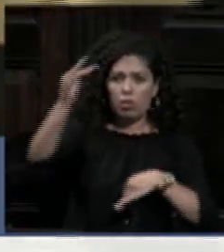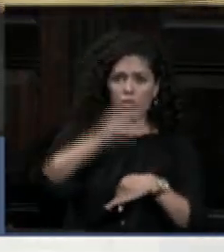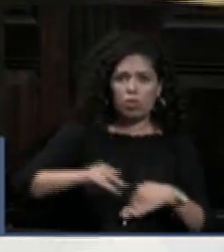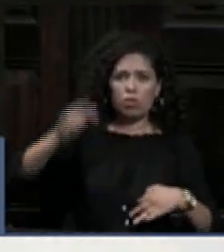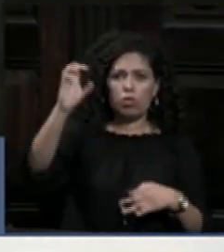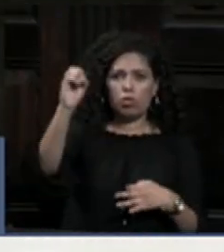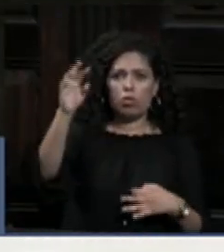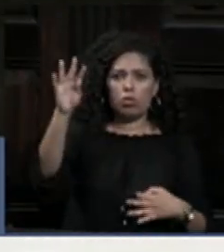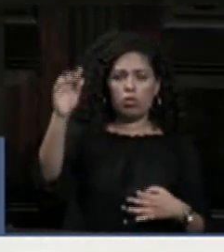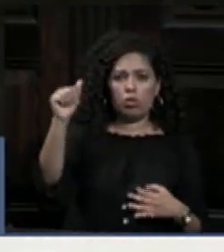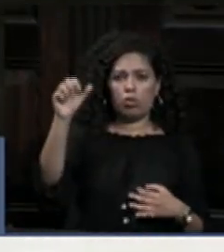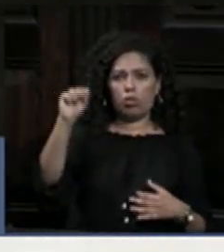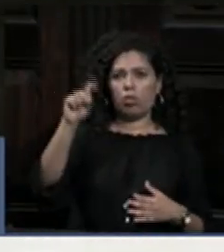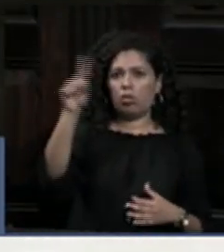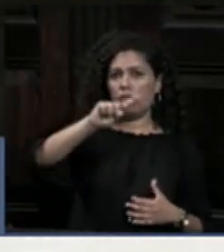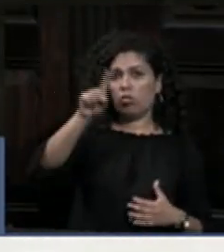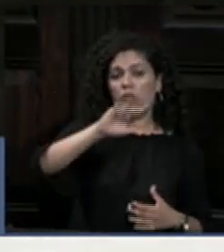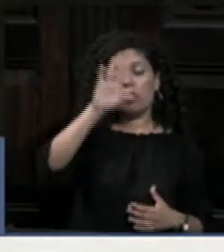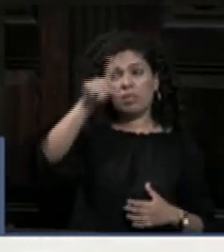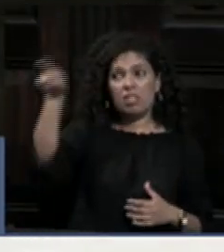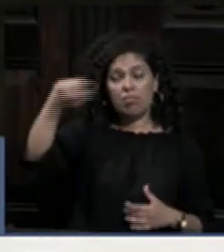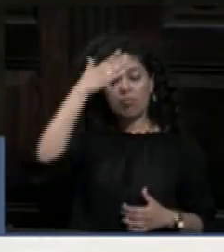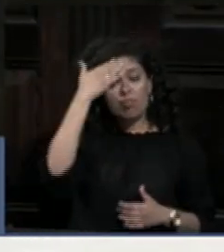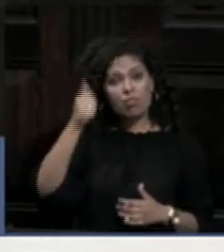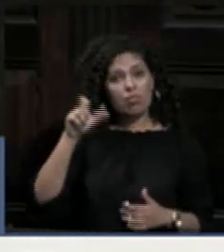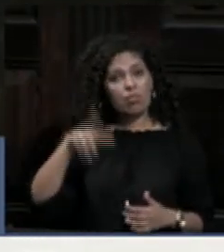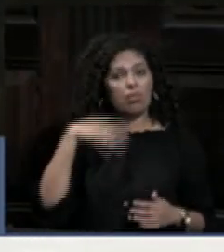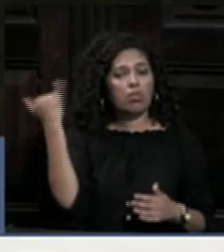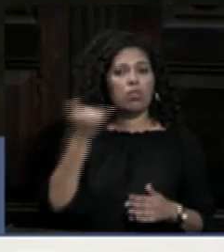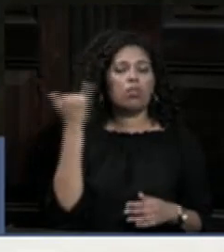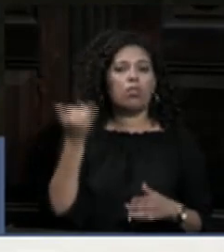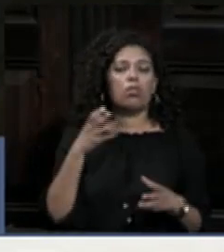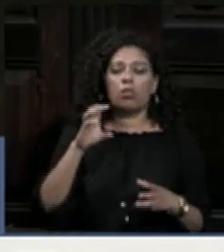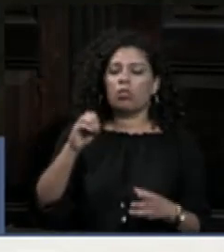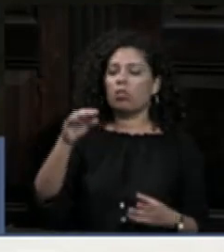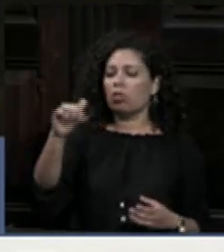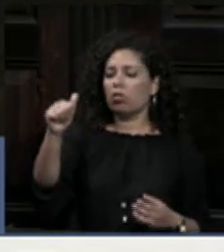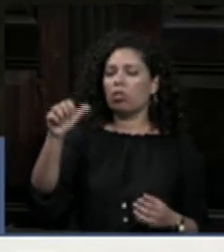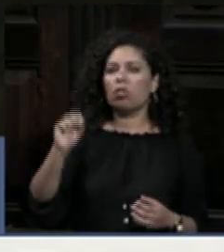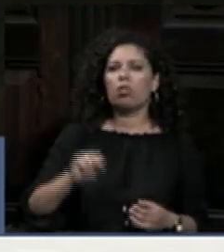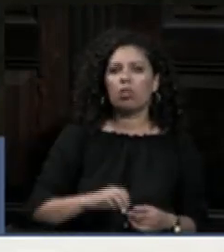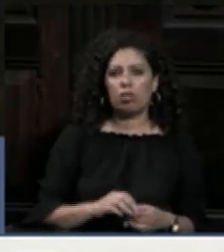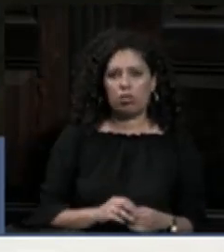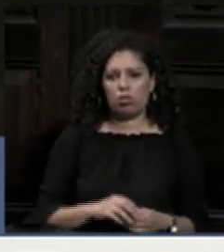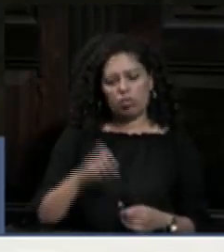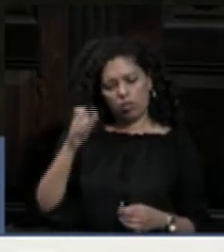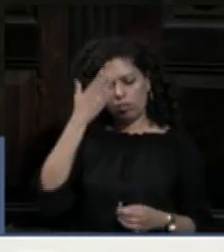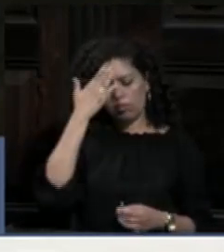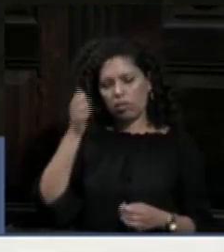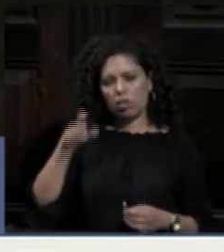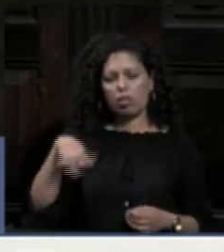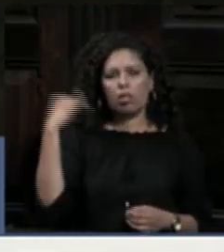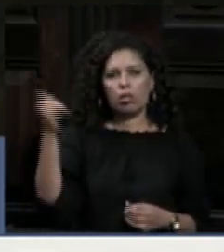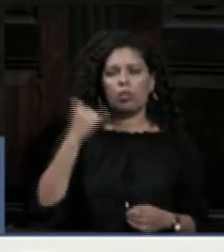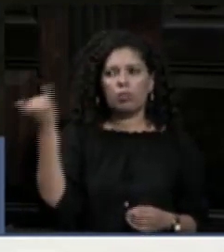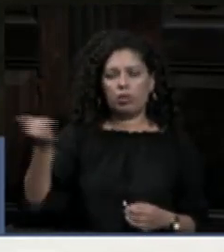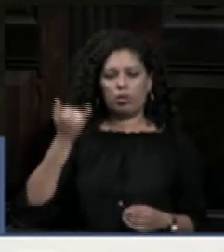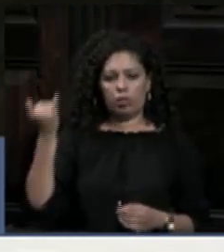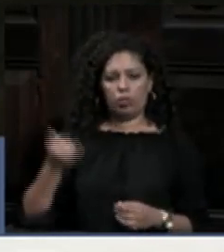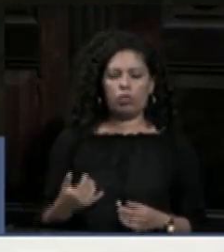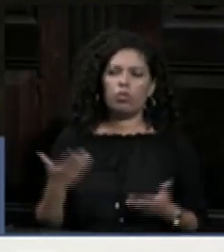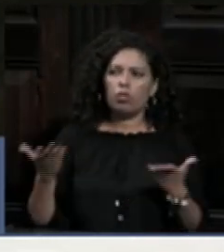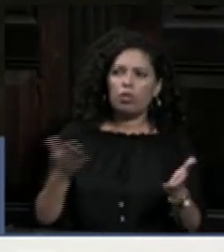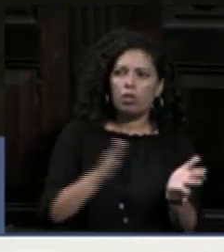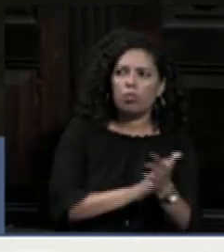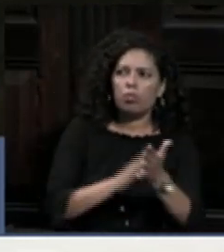pela importância que tem mas principalmente pela atitude dos alunos tiveram neste ato de grandeza eu quero